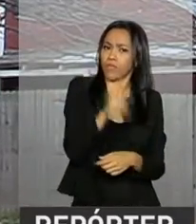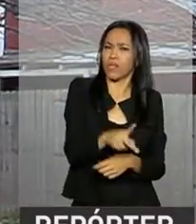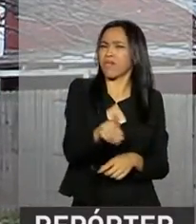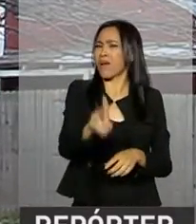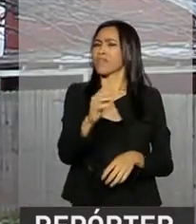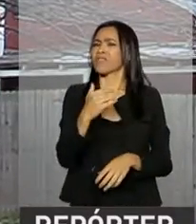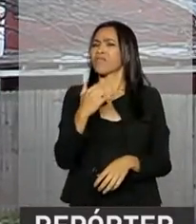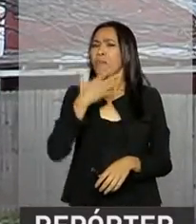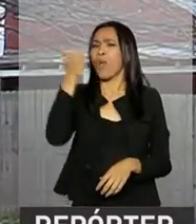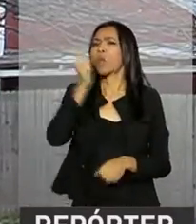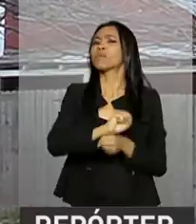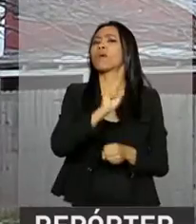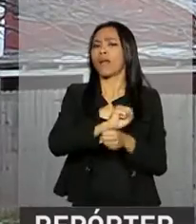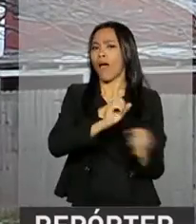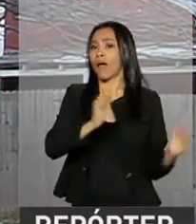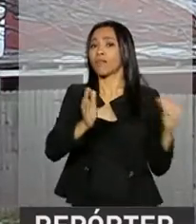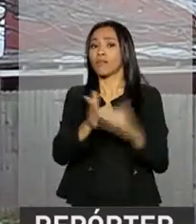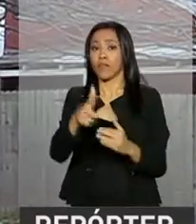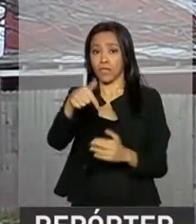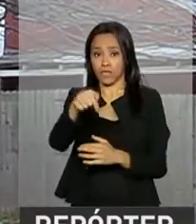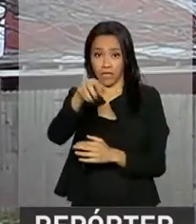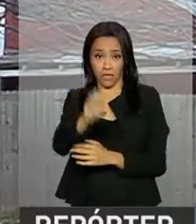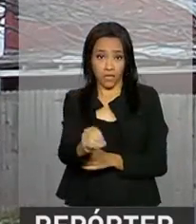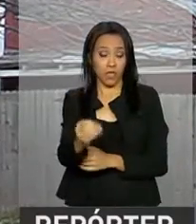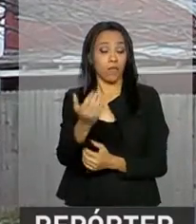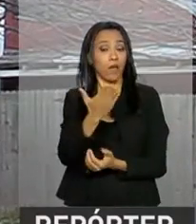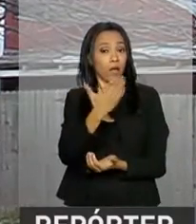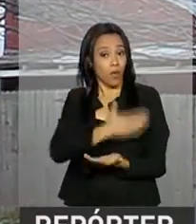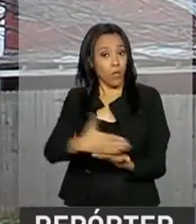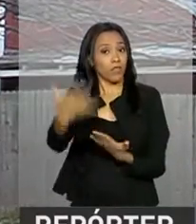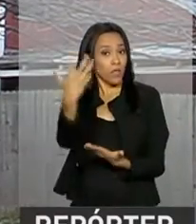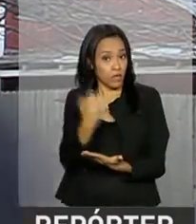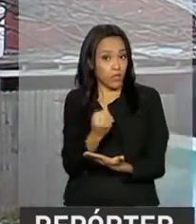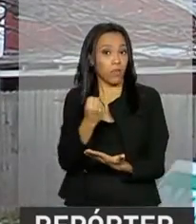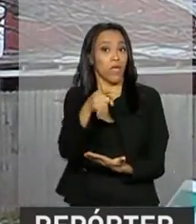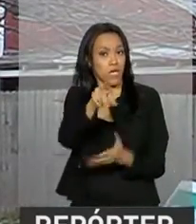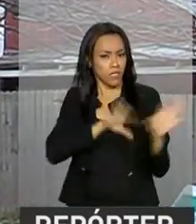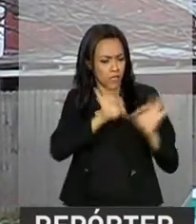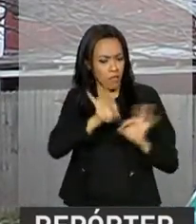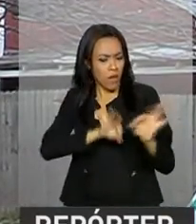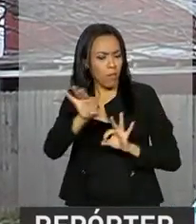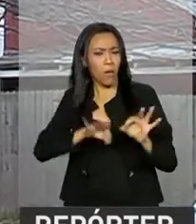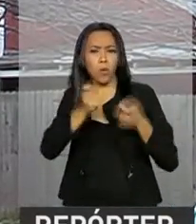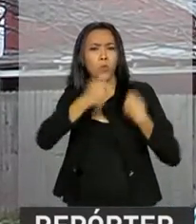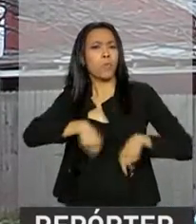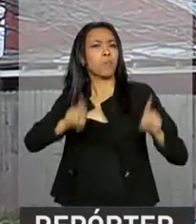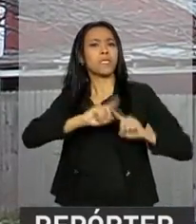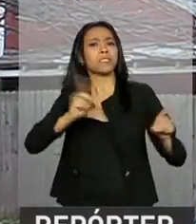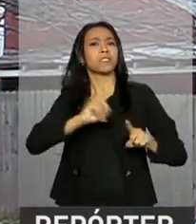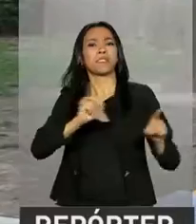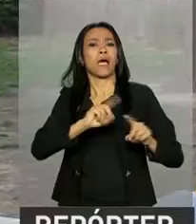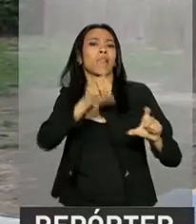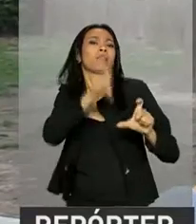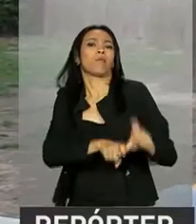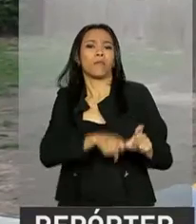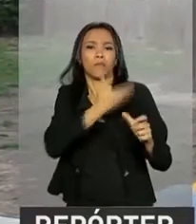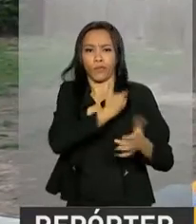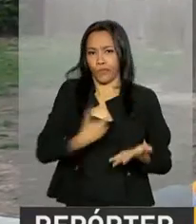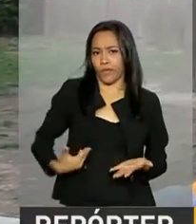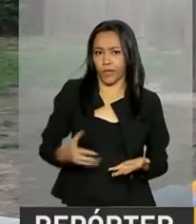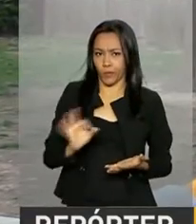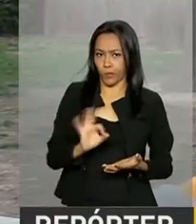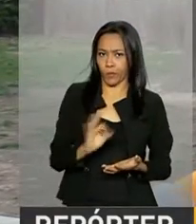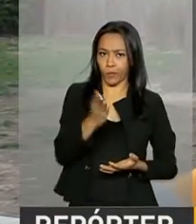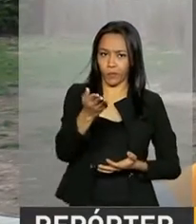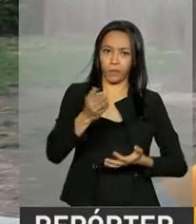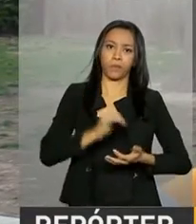esperar até os 70 para começar a receber os benefícios. Ele diz que se preparou para não precisar depender do governo.